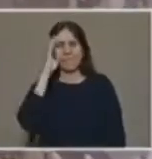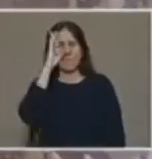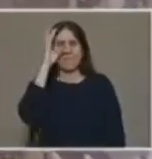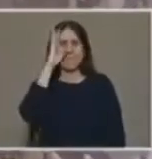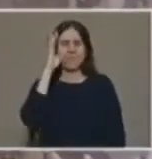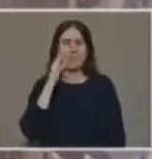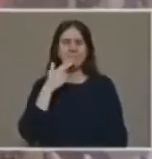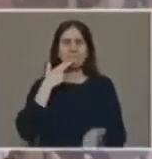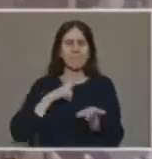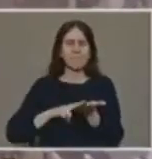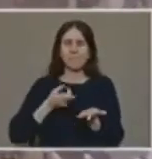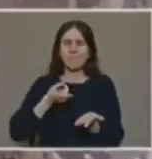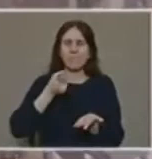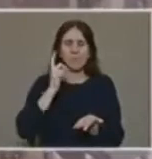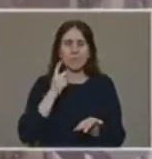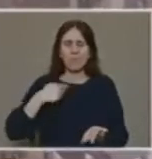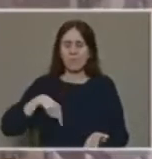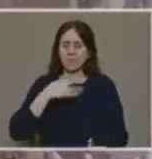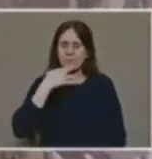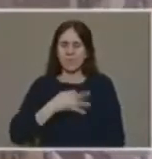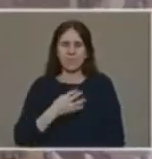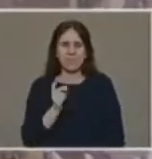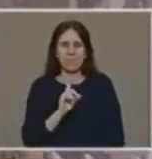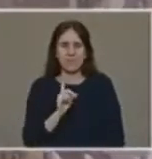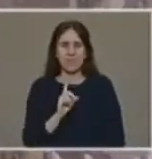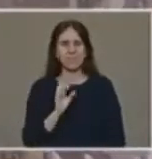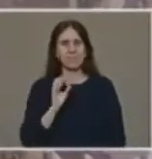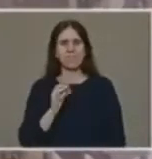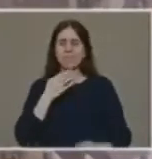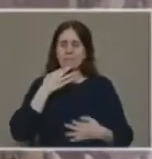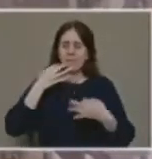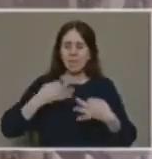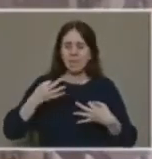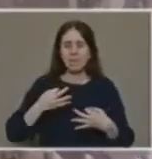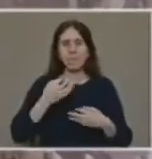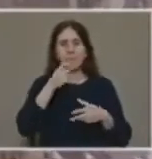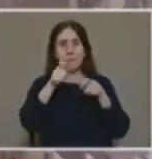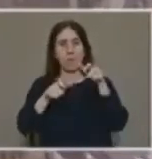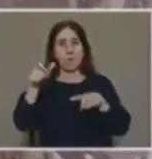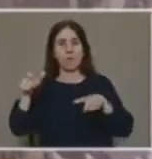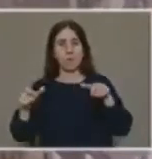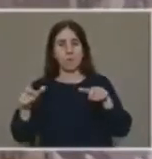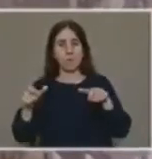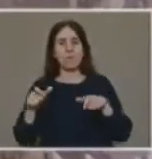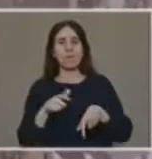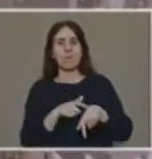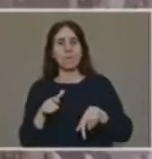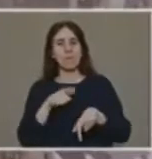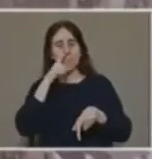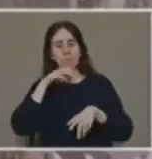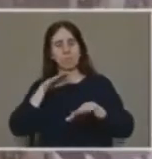um fantasma, não podemos acreditar, isto são crenças de homens que pararam no